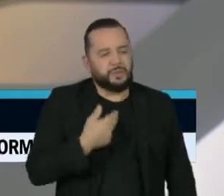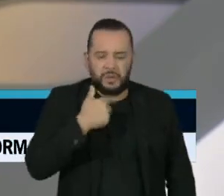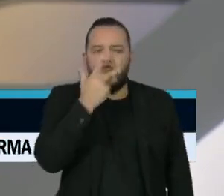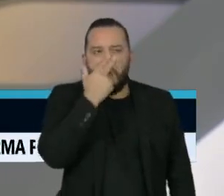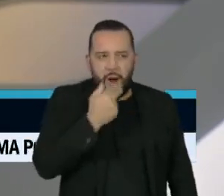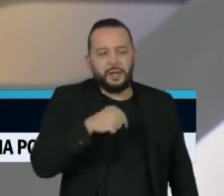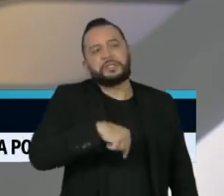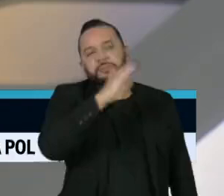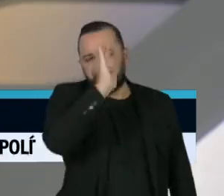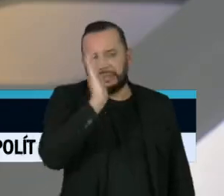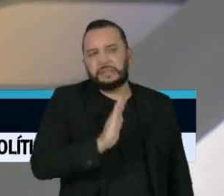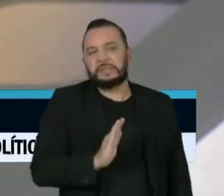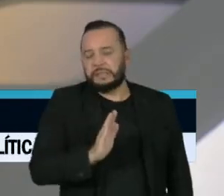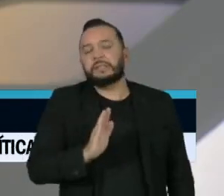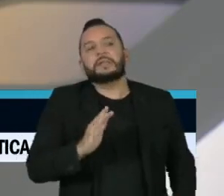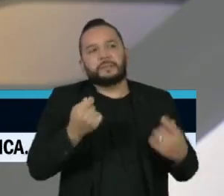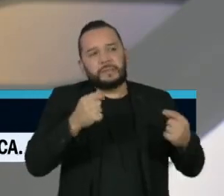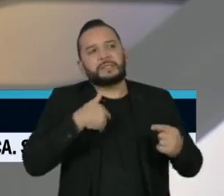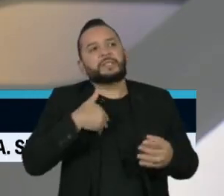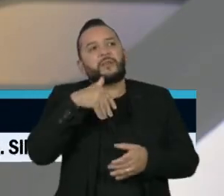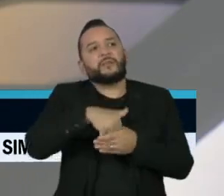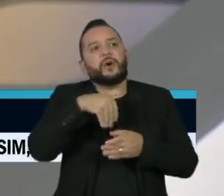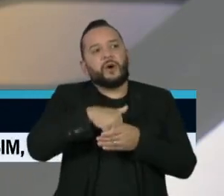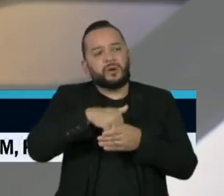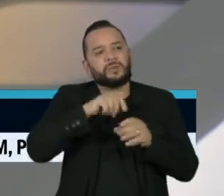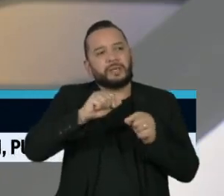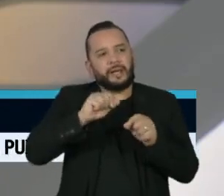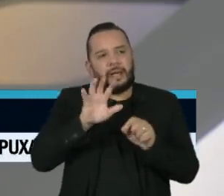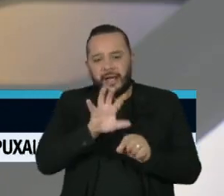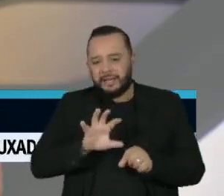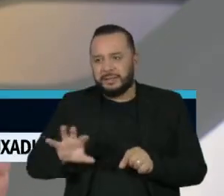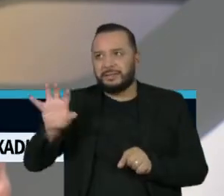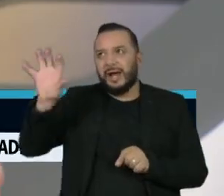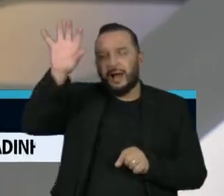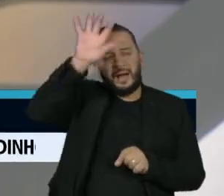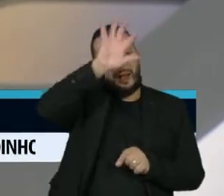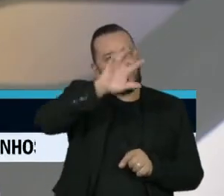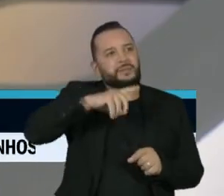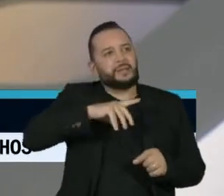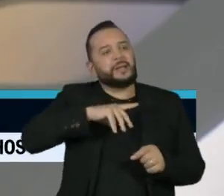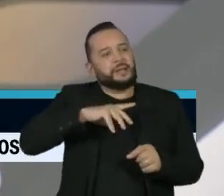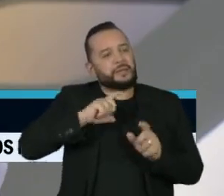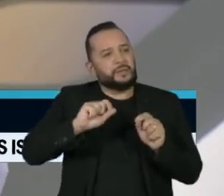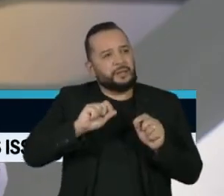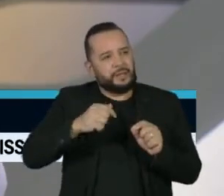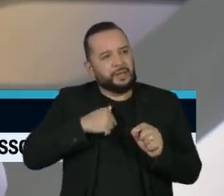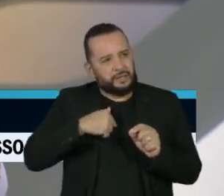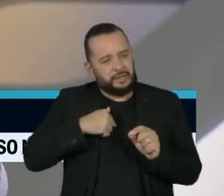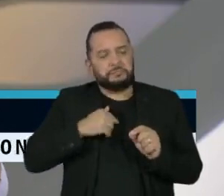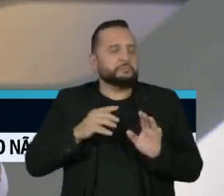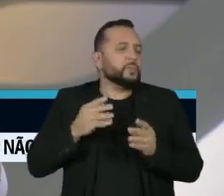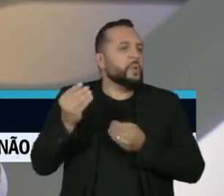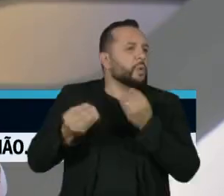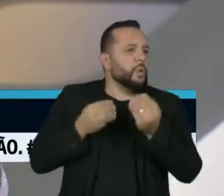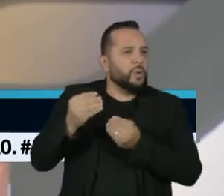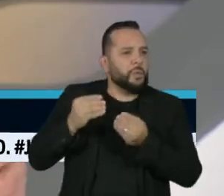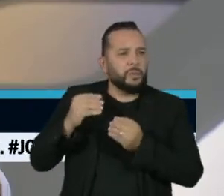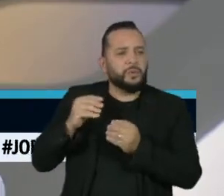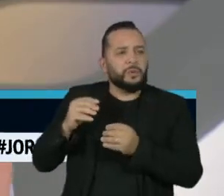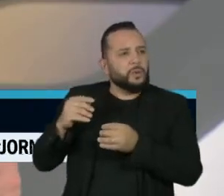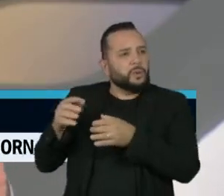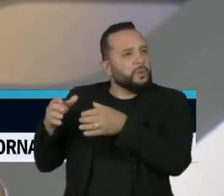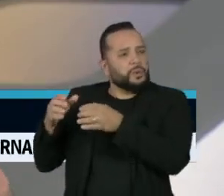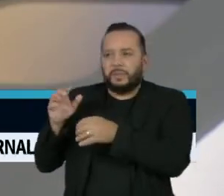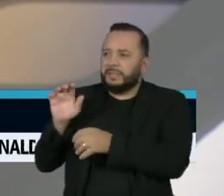Brasil melhoraria muito se tivesse voto distrital misto, porque você teria voto de acordo com o distrito, quer